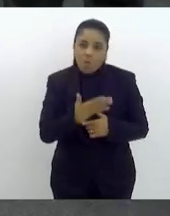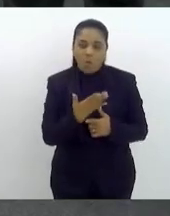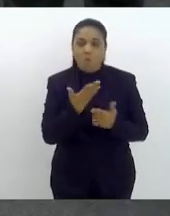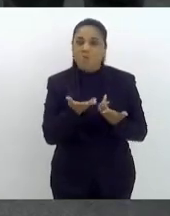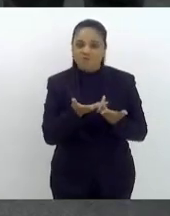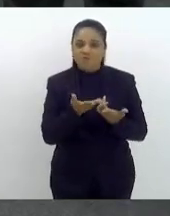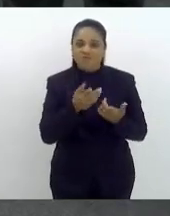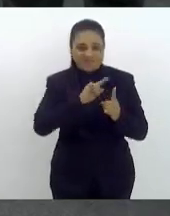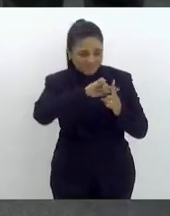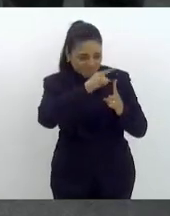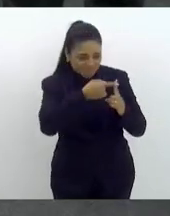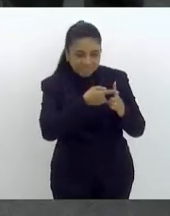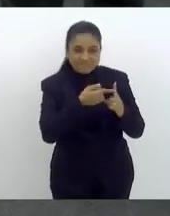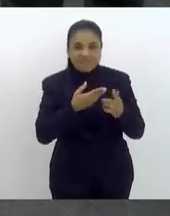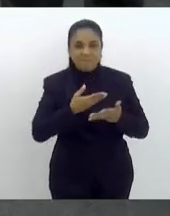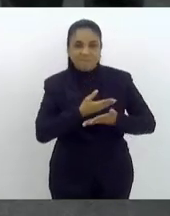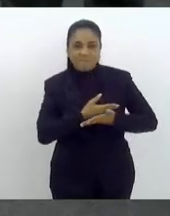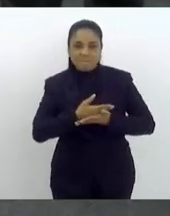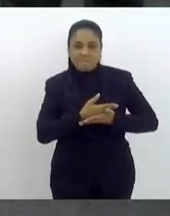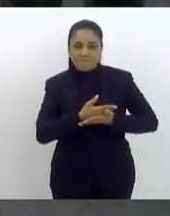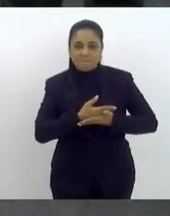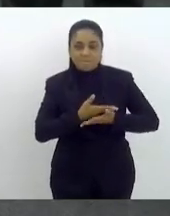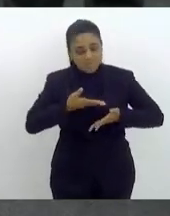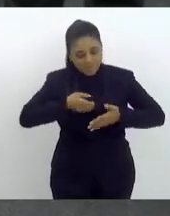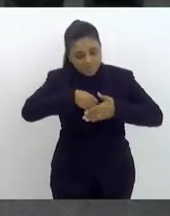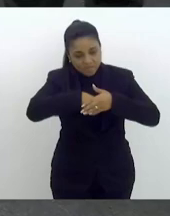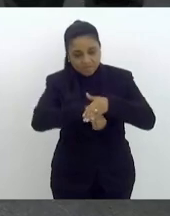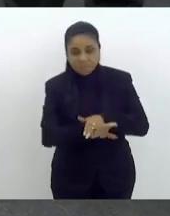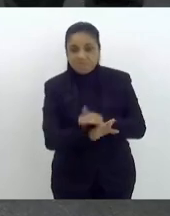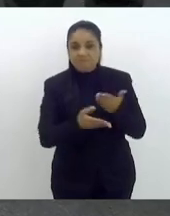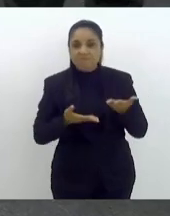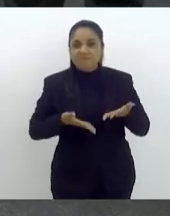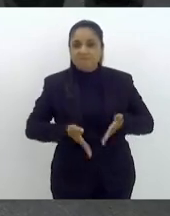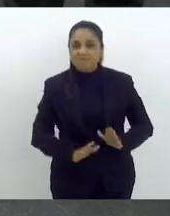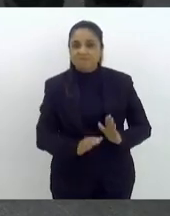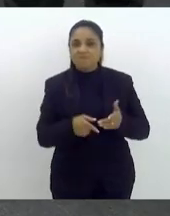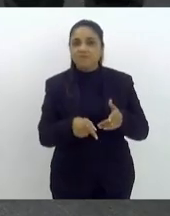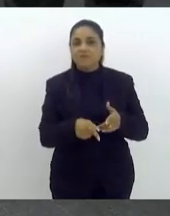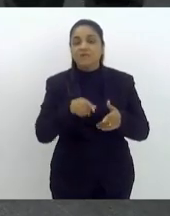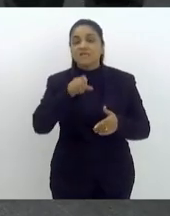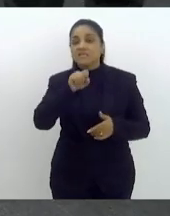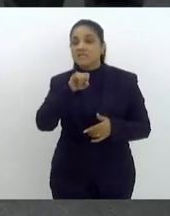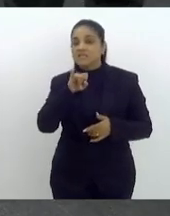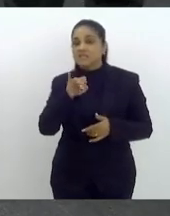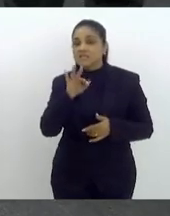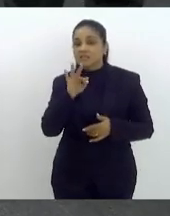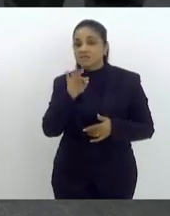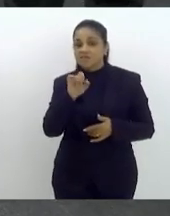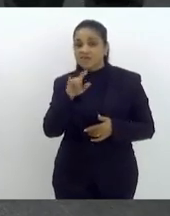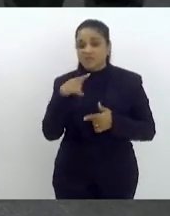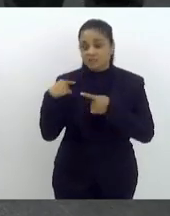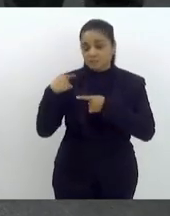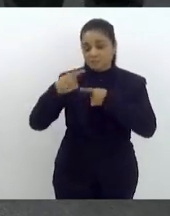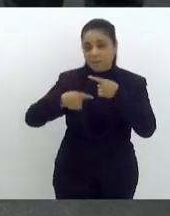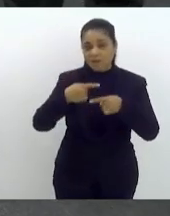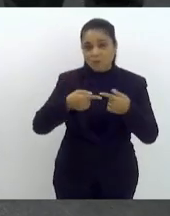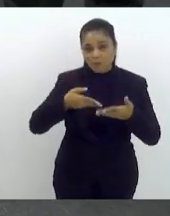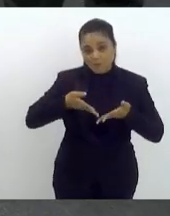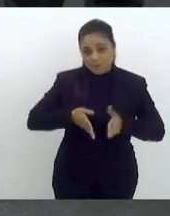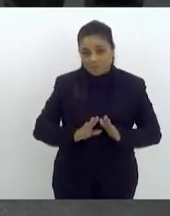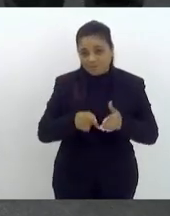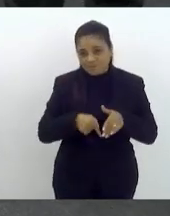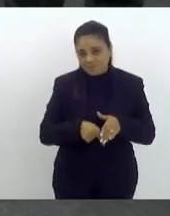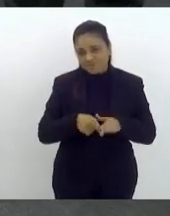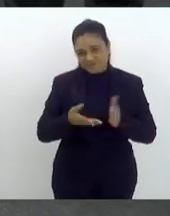chegam lá com seus bebês quando nascem com sífilis congênita e isso é um problema Seríssimo Então para